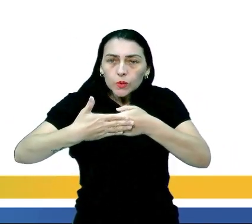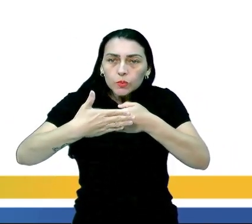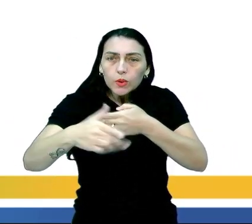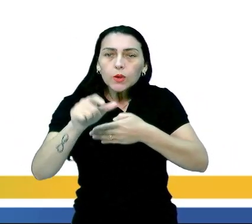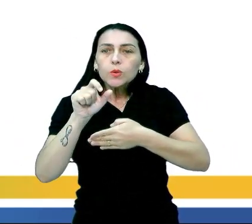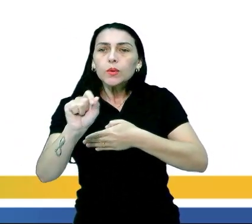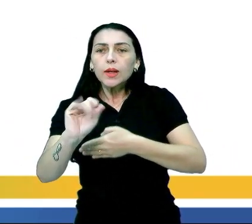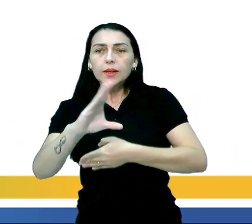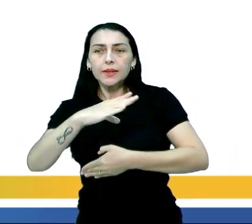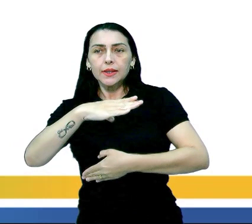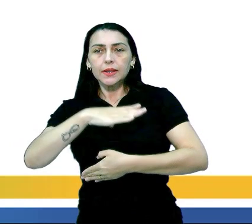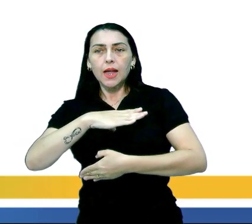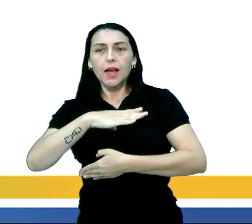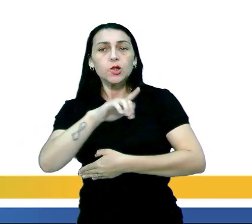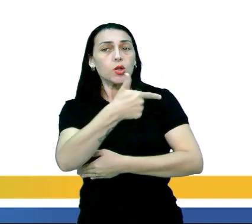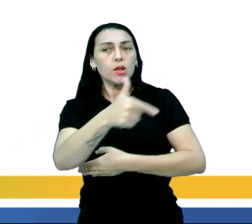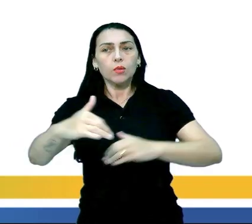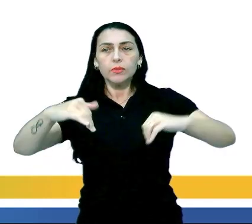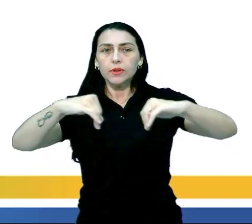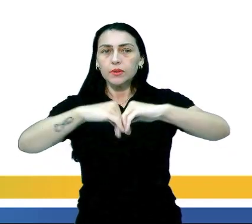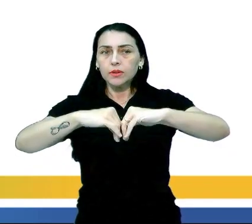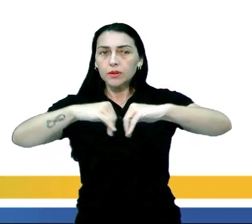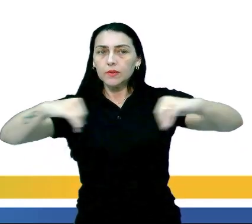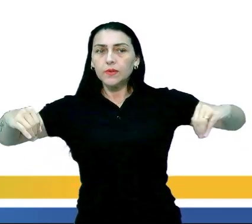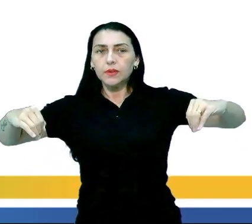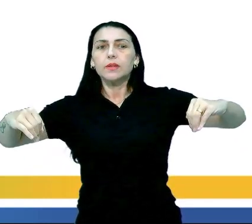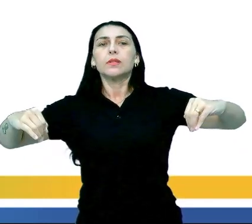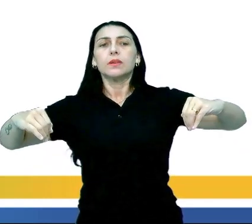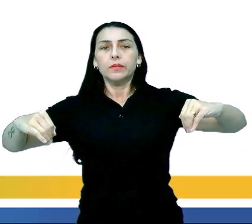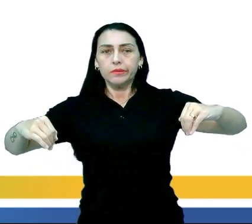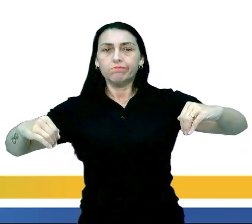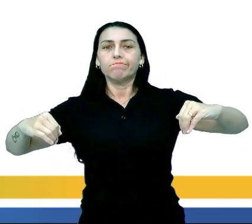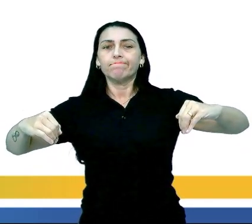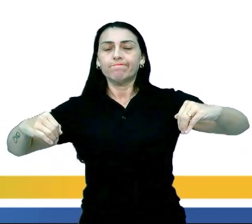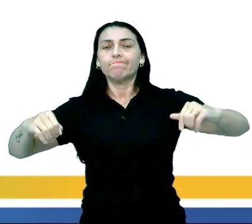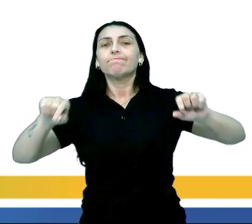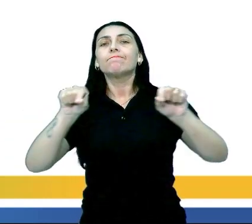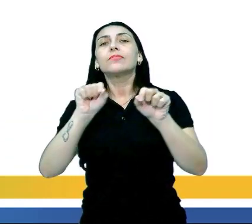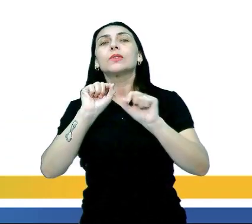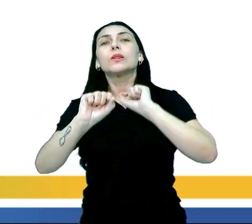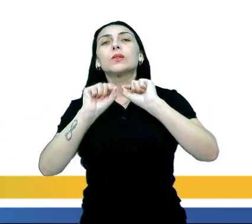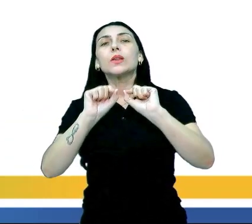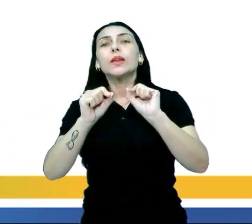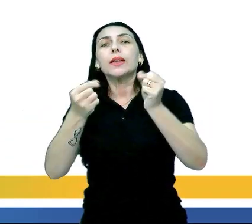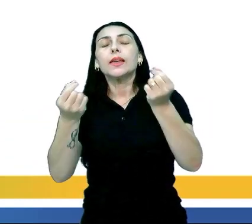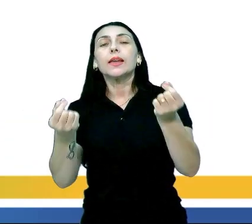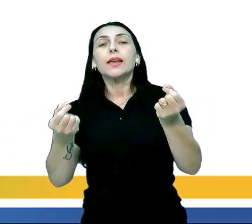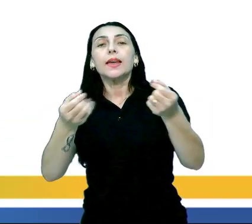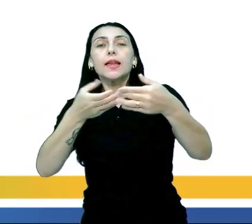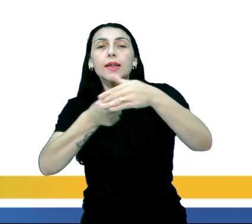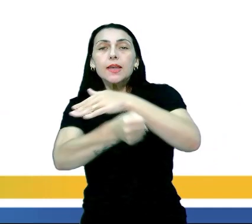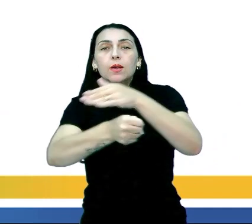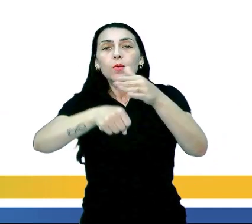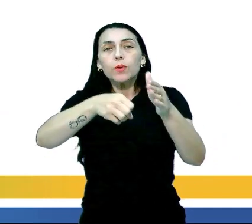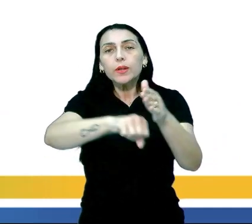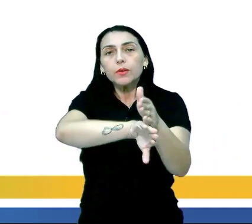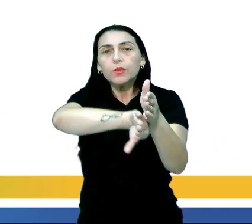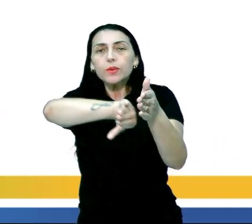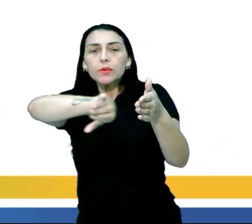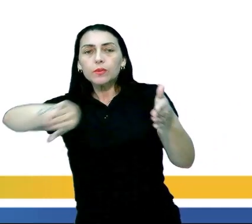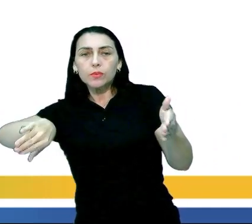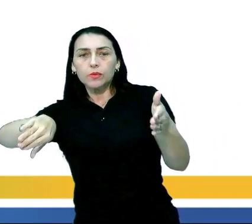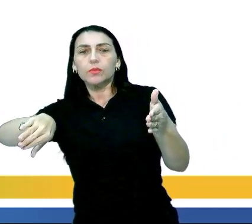solo no Brasil sempre partiram do pressuposto de que a cidade não tem divisões entre